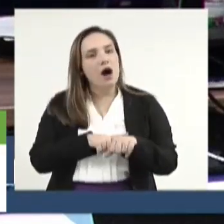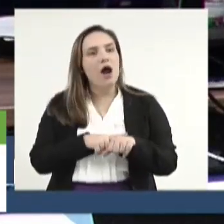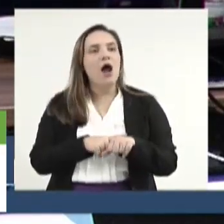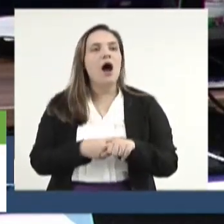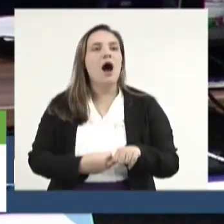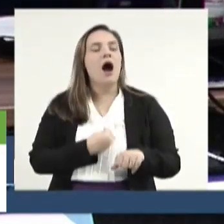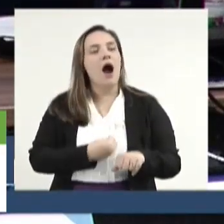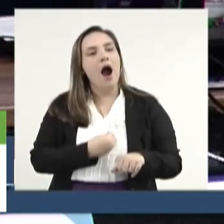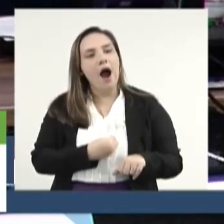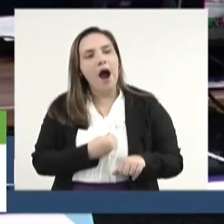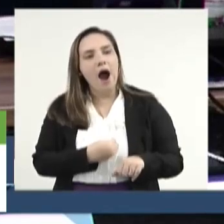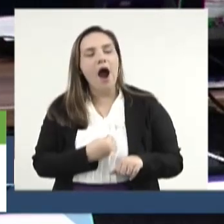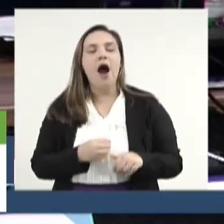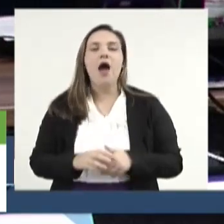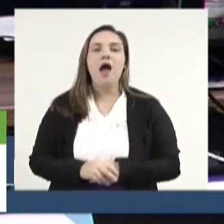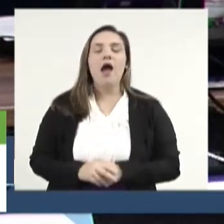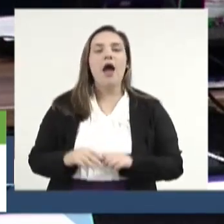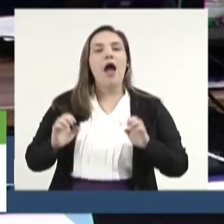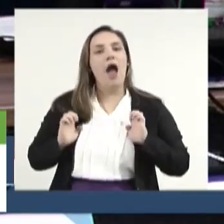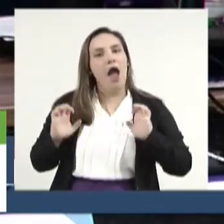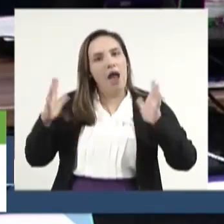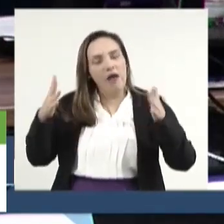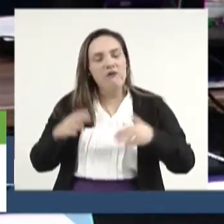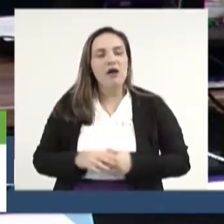participamos de eventos